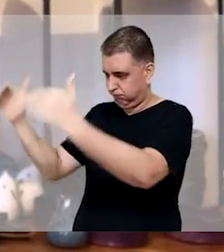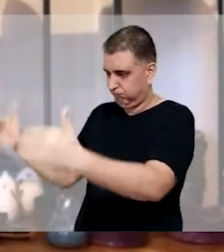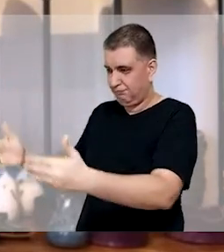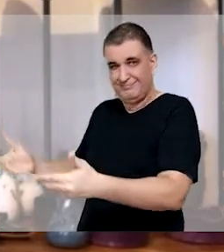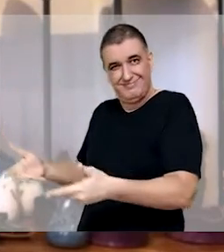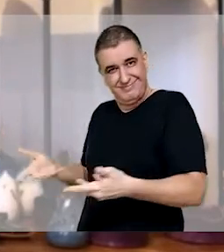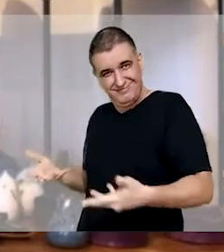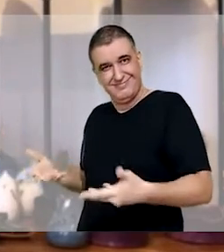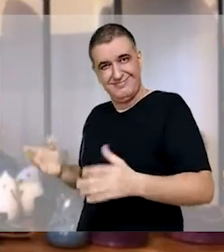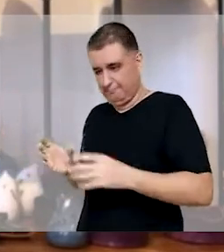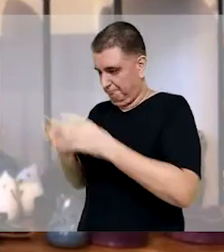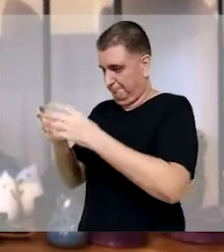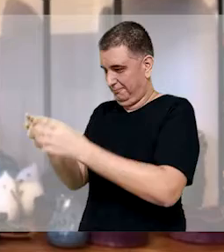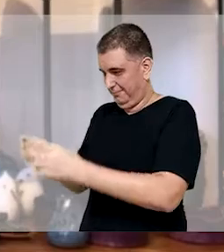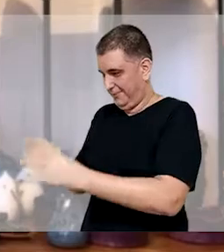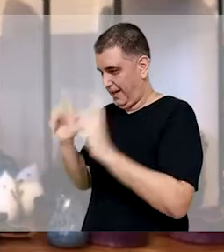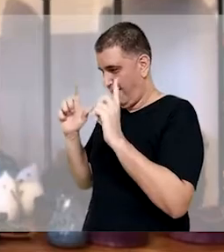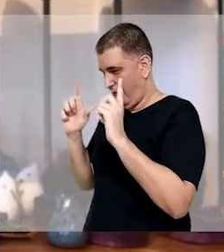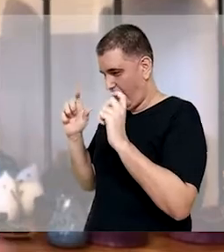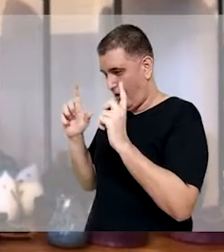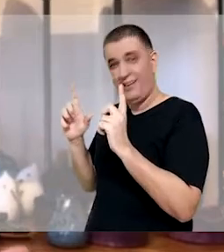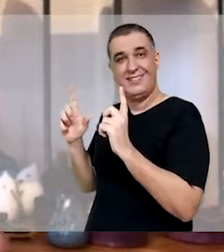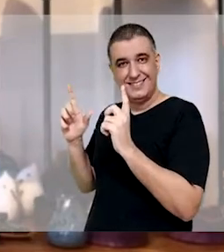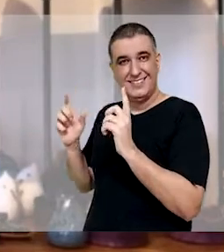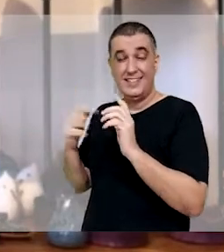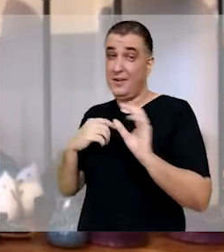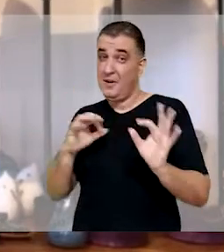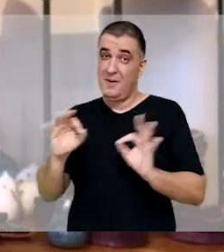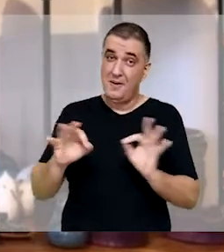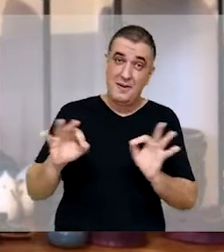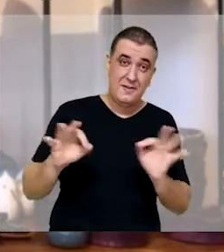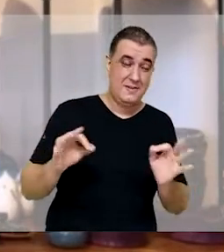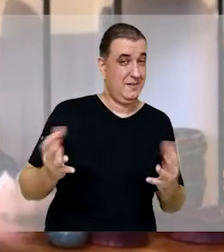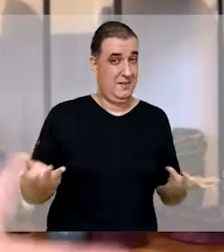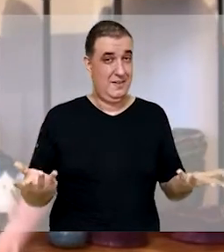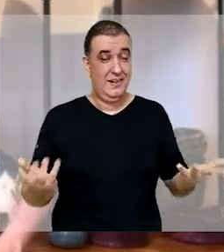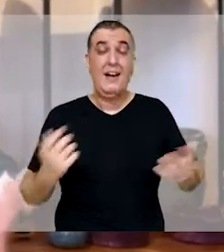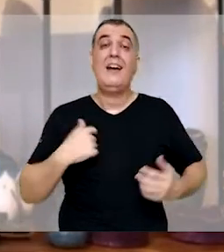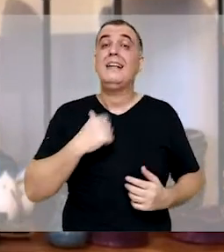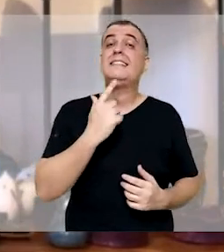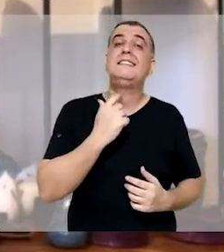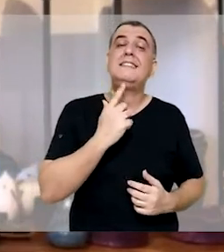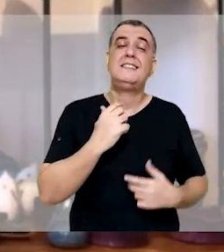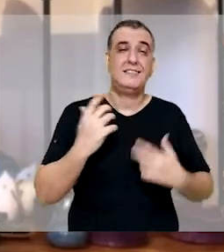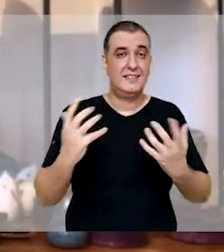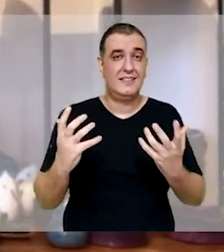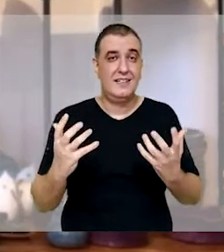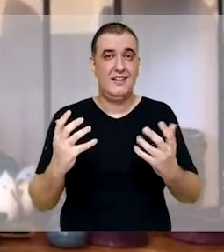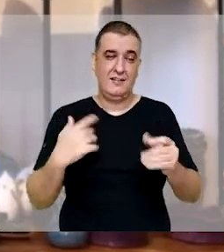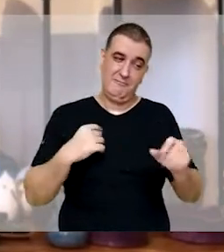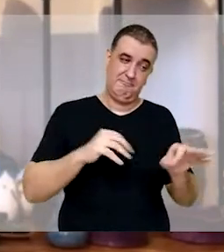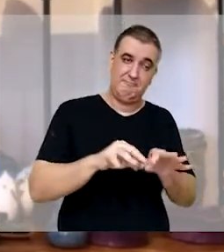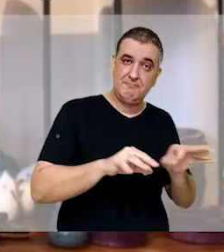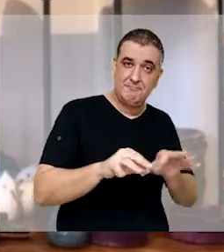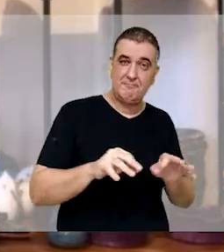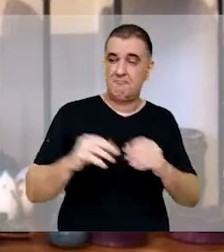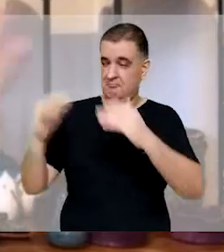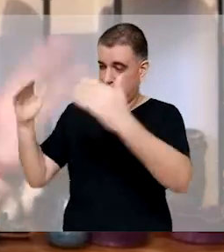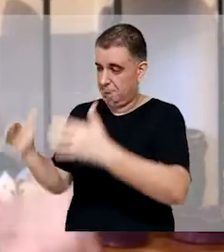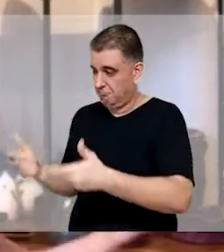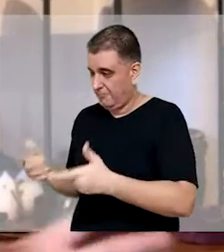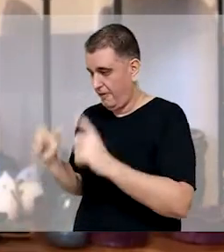de papelagem. Então eu gosto dessa cerâmica. Eu gostaria até de trabalhar minhas redes sociais, mas dessa maneira, né? Onde eu